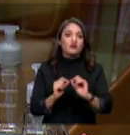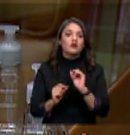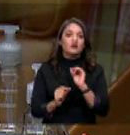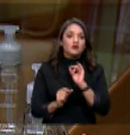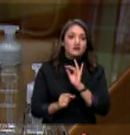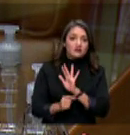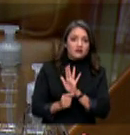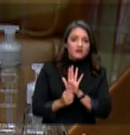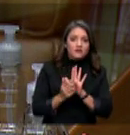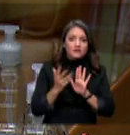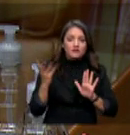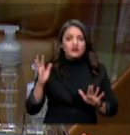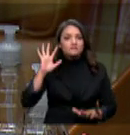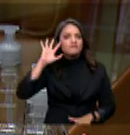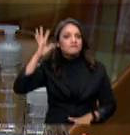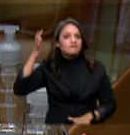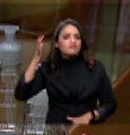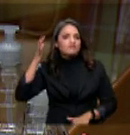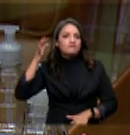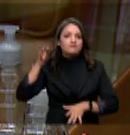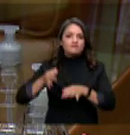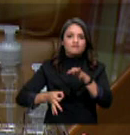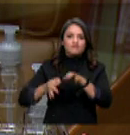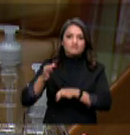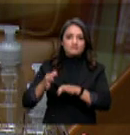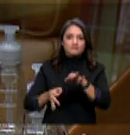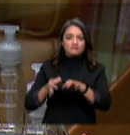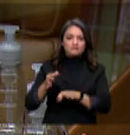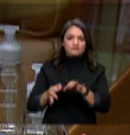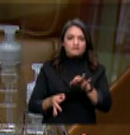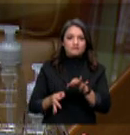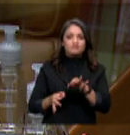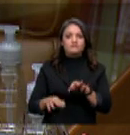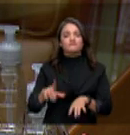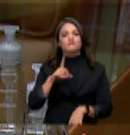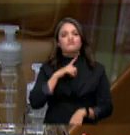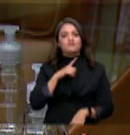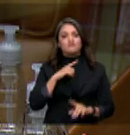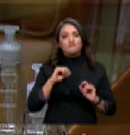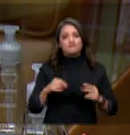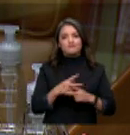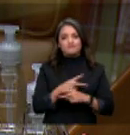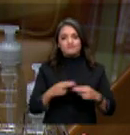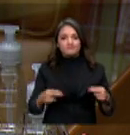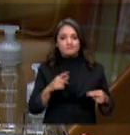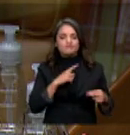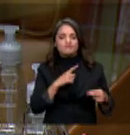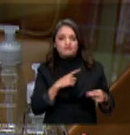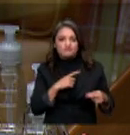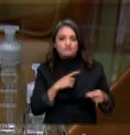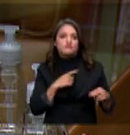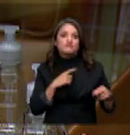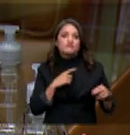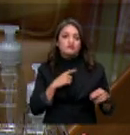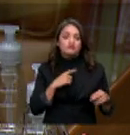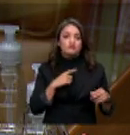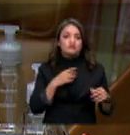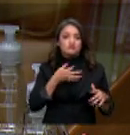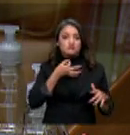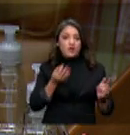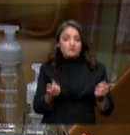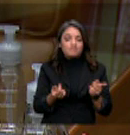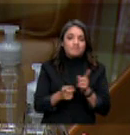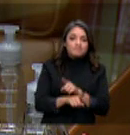judiciais, elas instabilizavam exatamente pela circunstância de haver controvérsia, e controvérsia significativa,